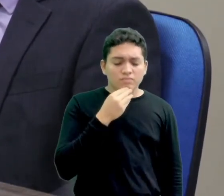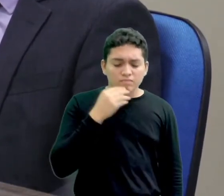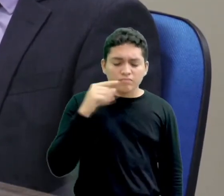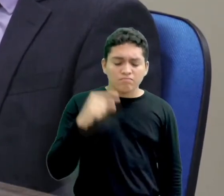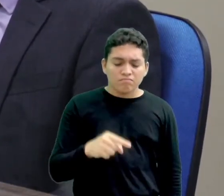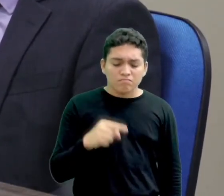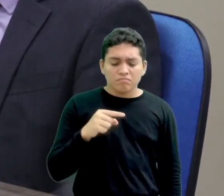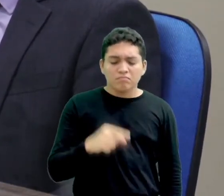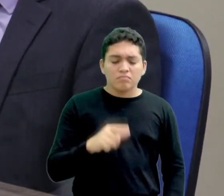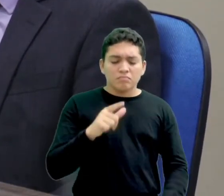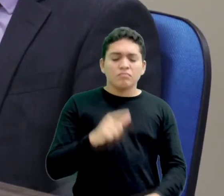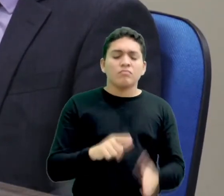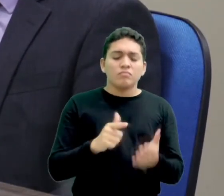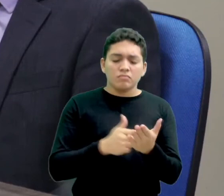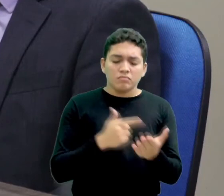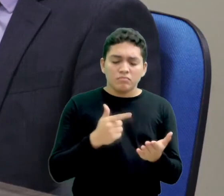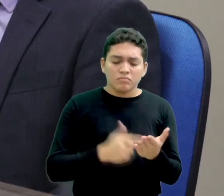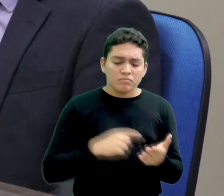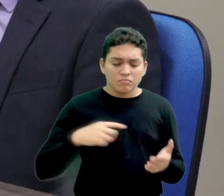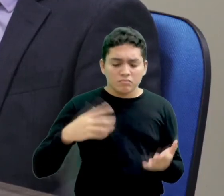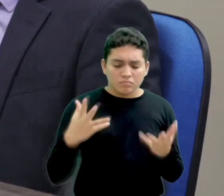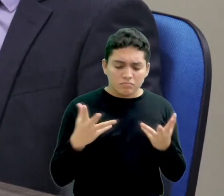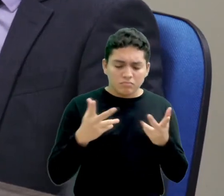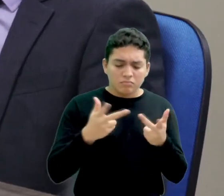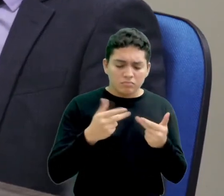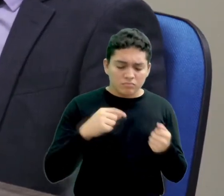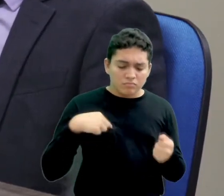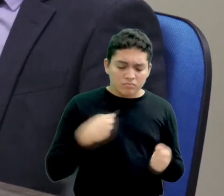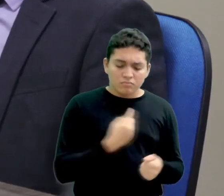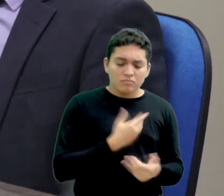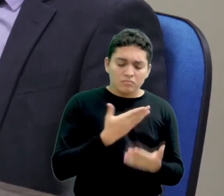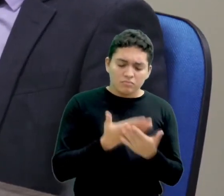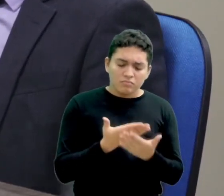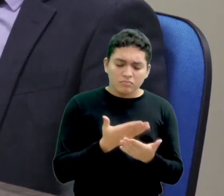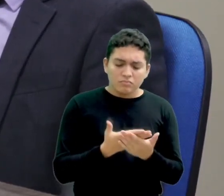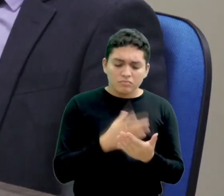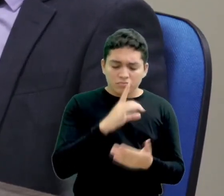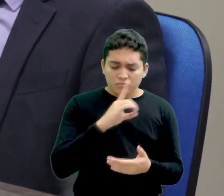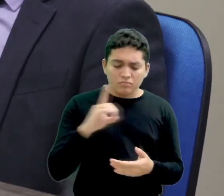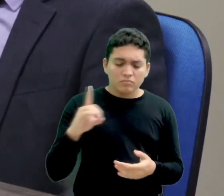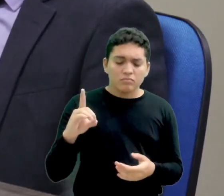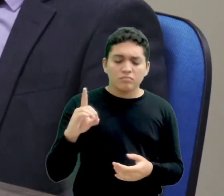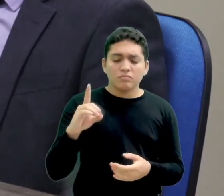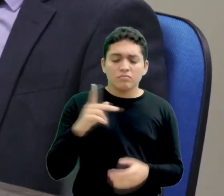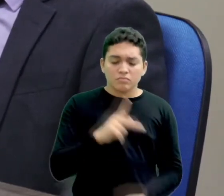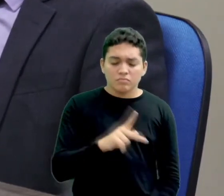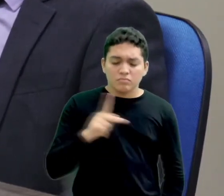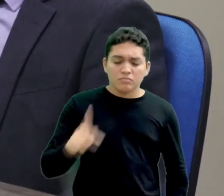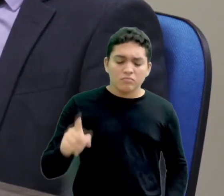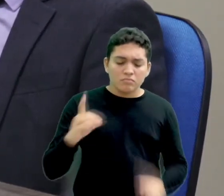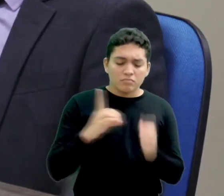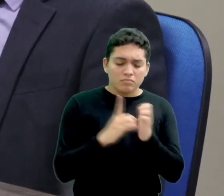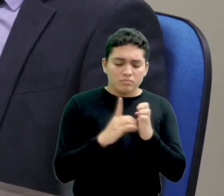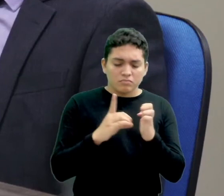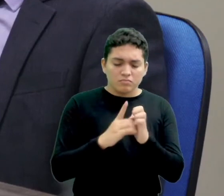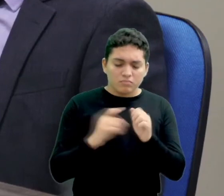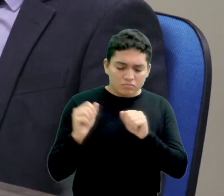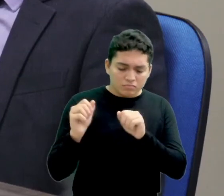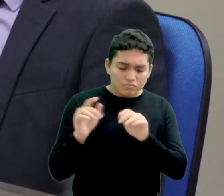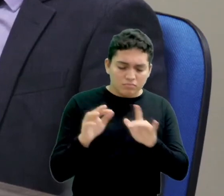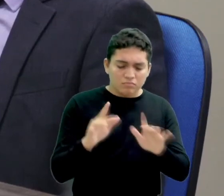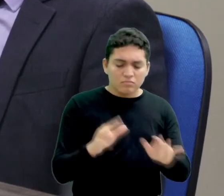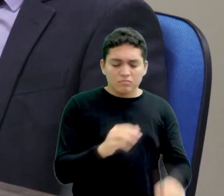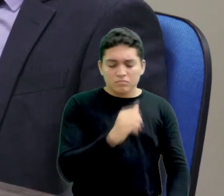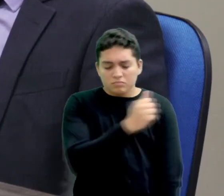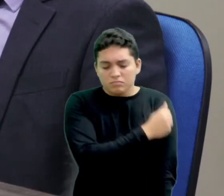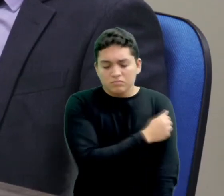esta lição tão maravilhosa que nós acabamos de estudar. Ó Deus, que o querido professor da escola dominical, os alunos,